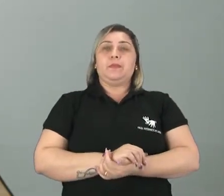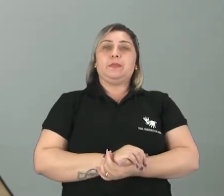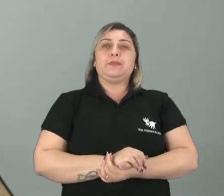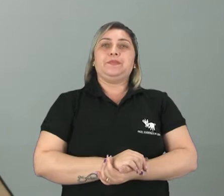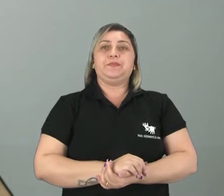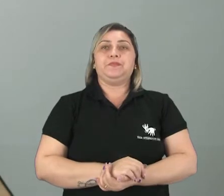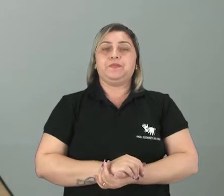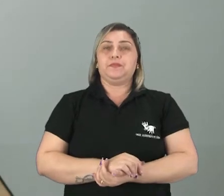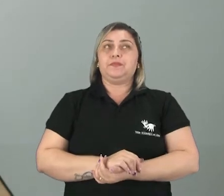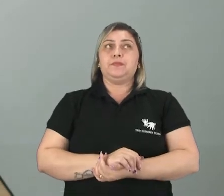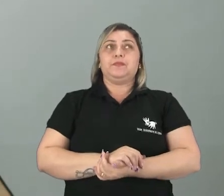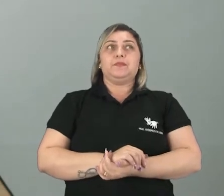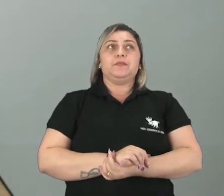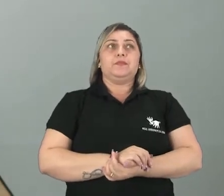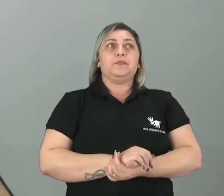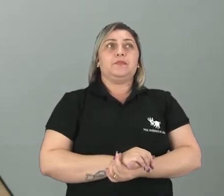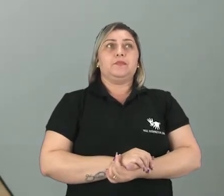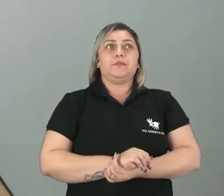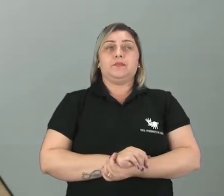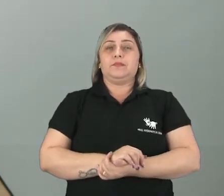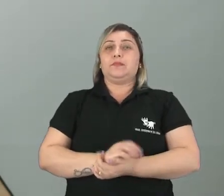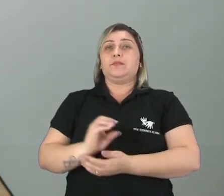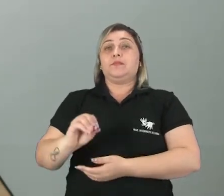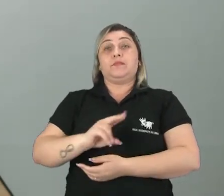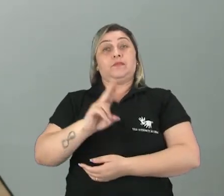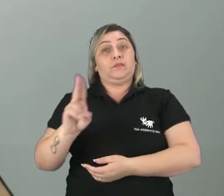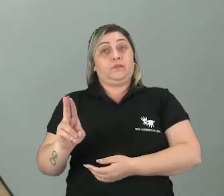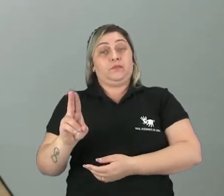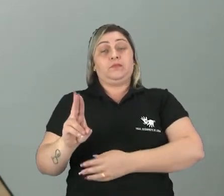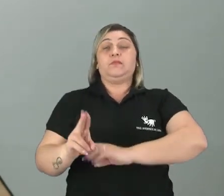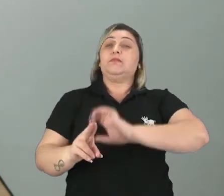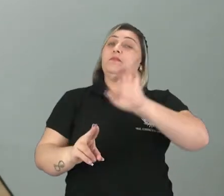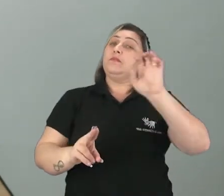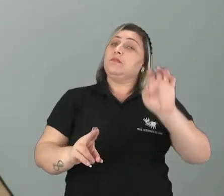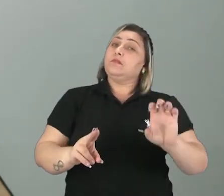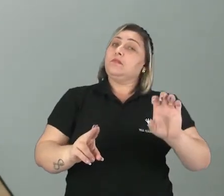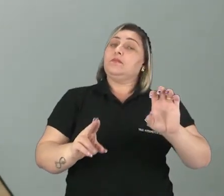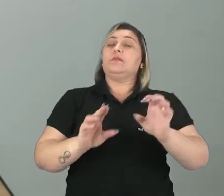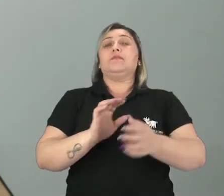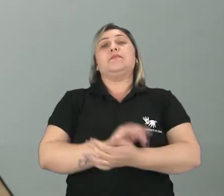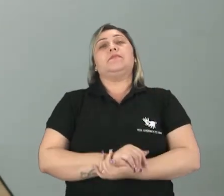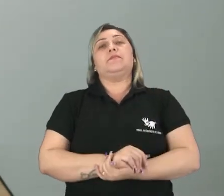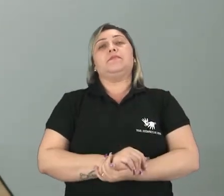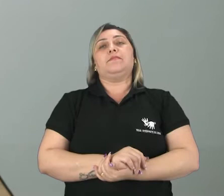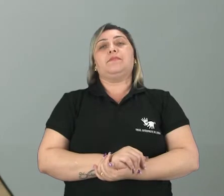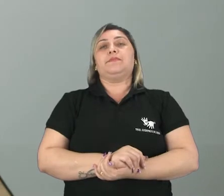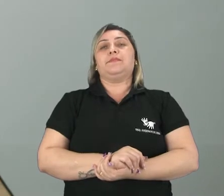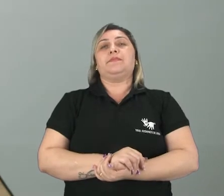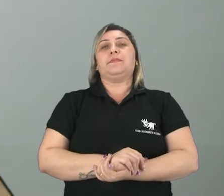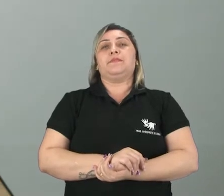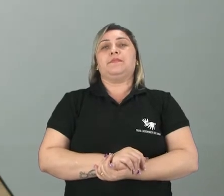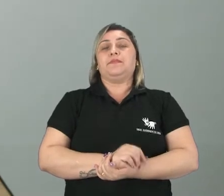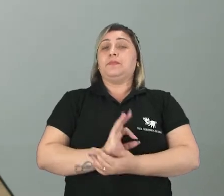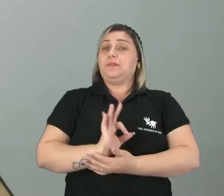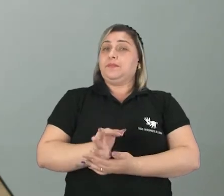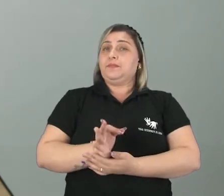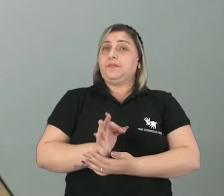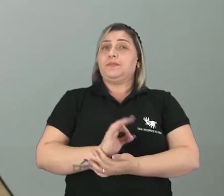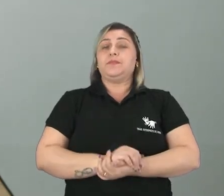a minha mão como Oi para o lado direito ou se ele vai estar virado para o lado esquerdo